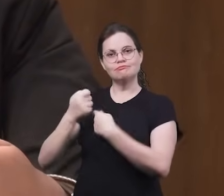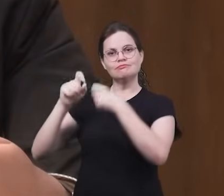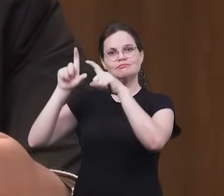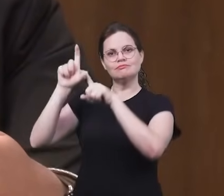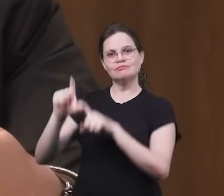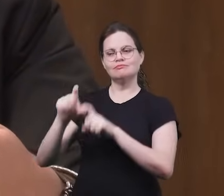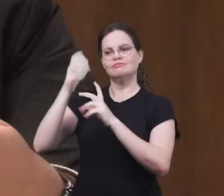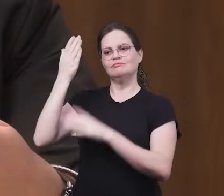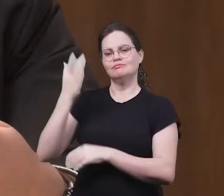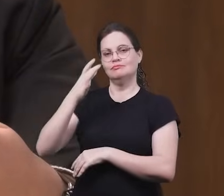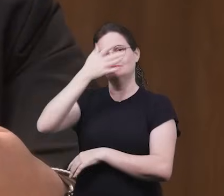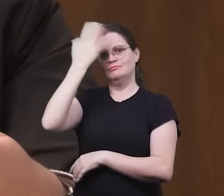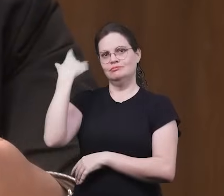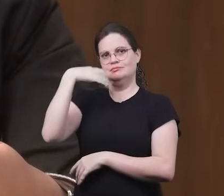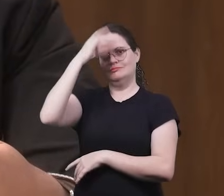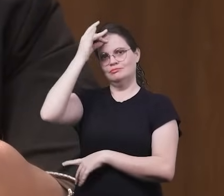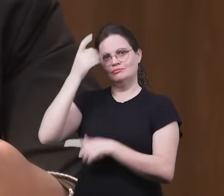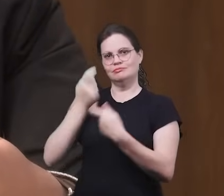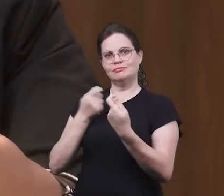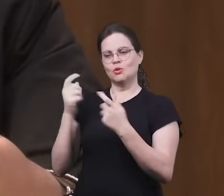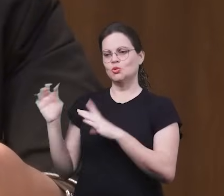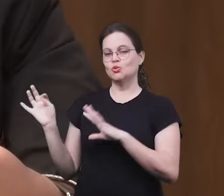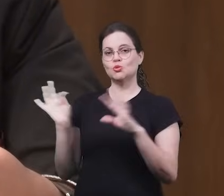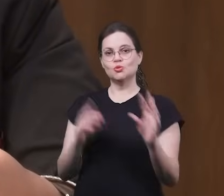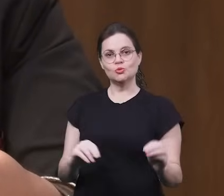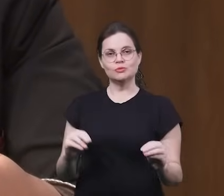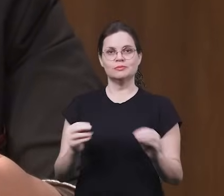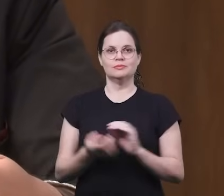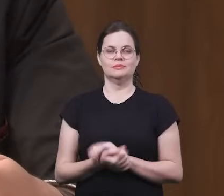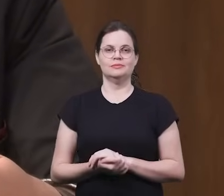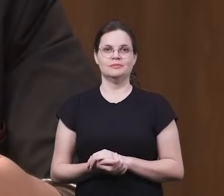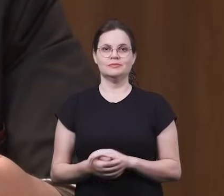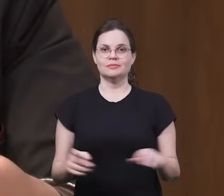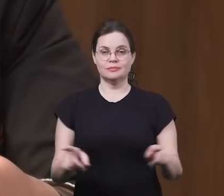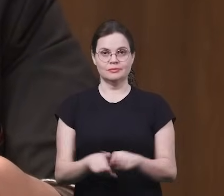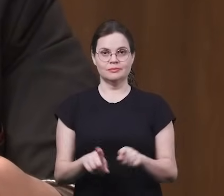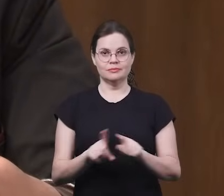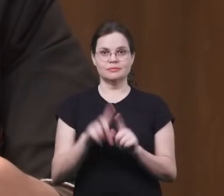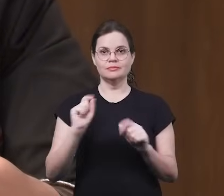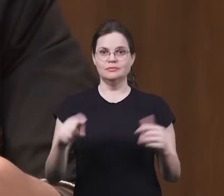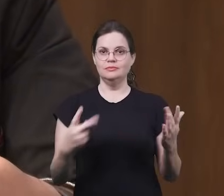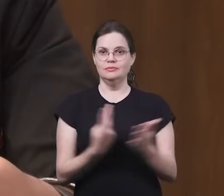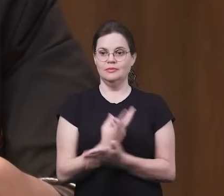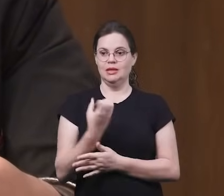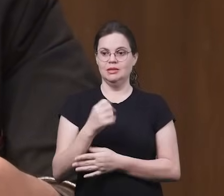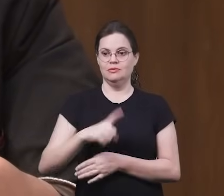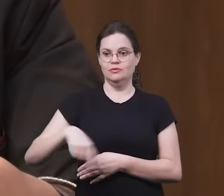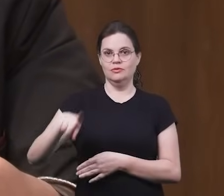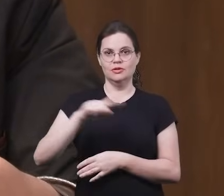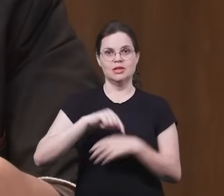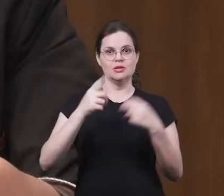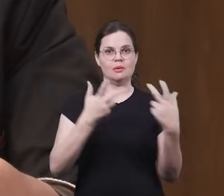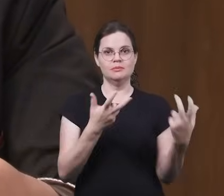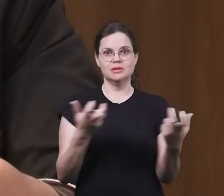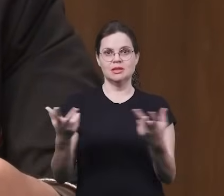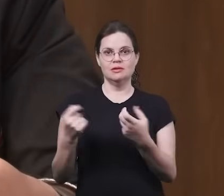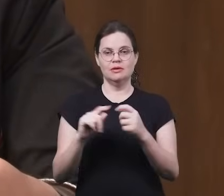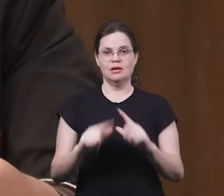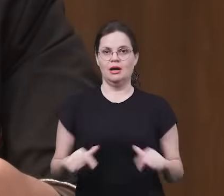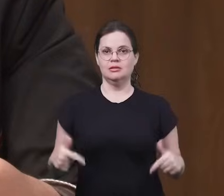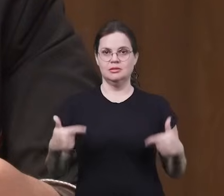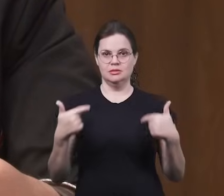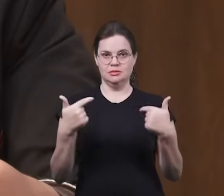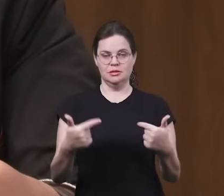ação, dependente de uma direção no Espírito Santo. Tanto que, quando você observa